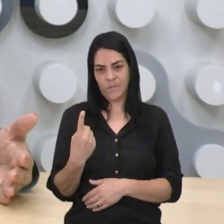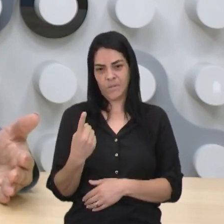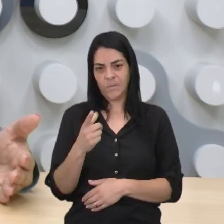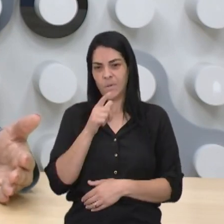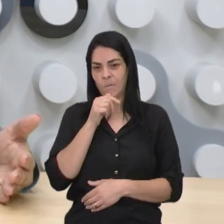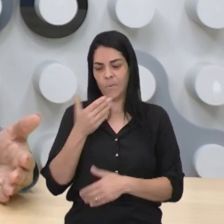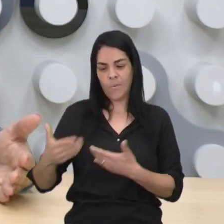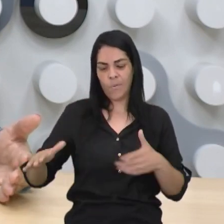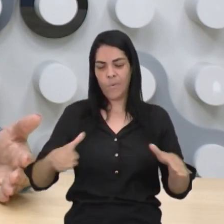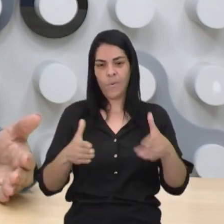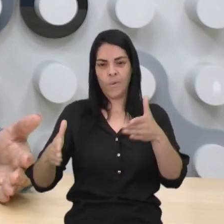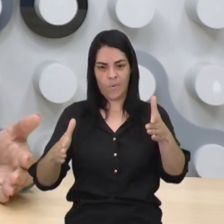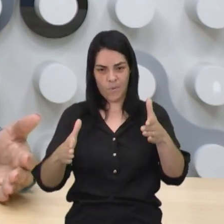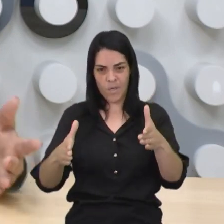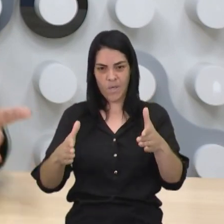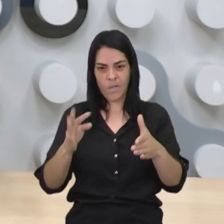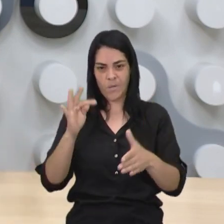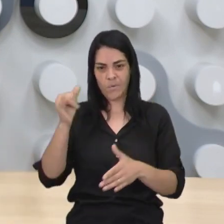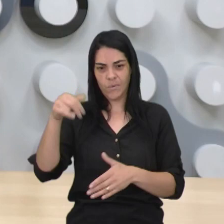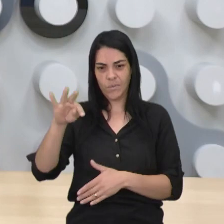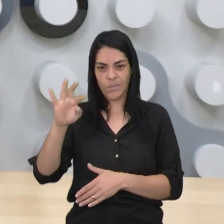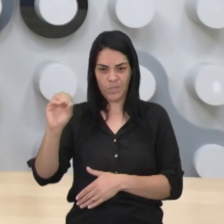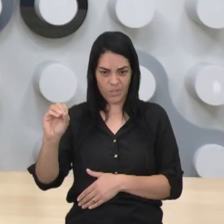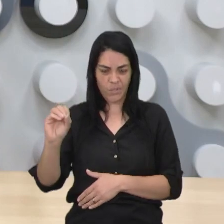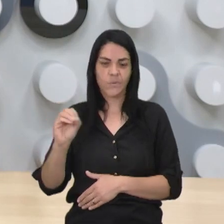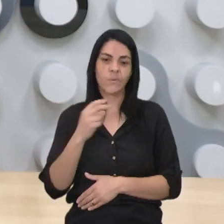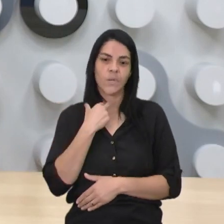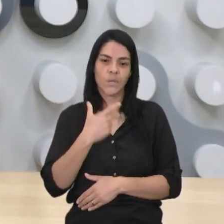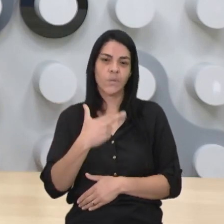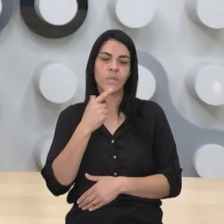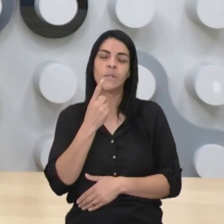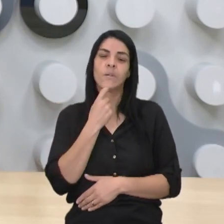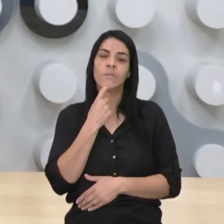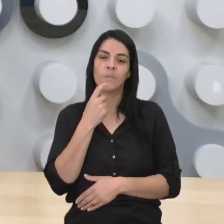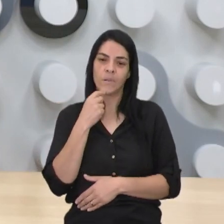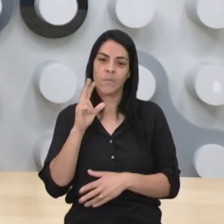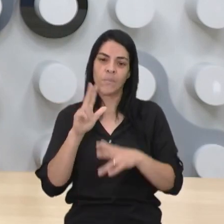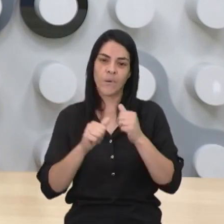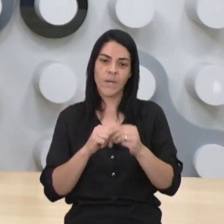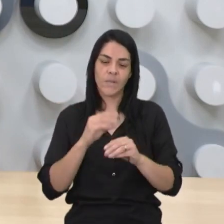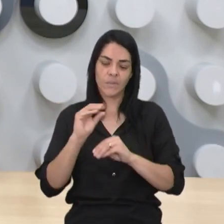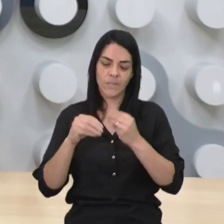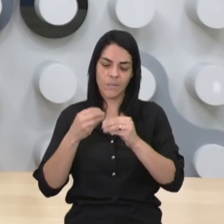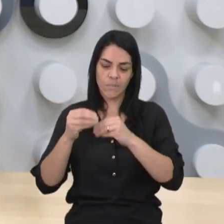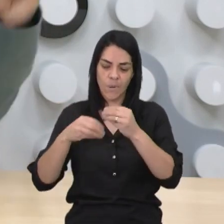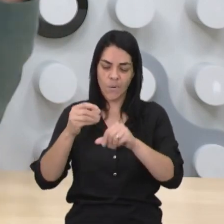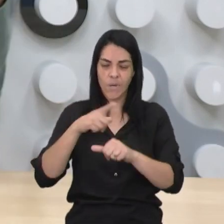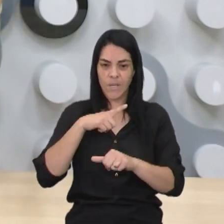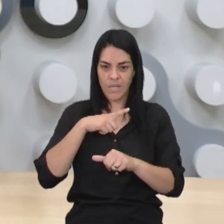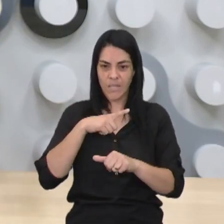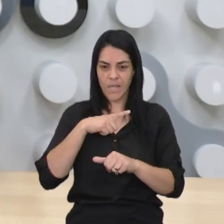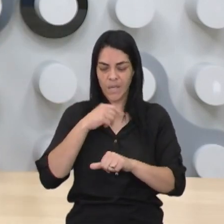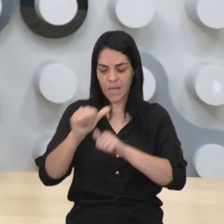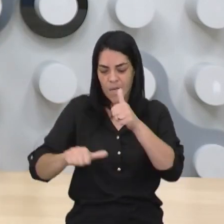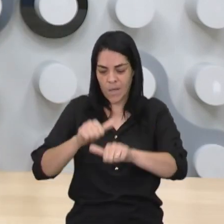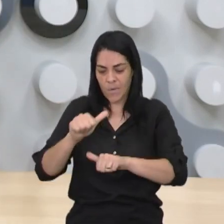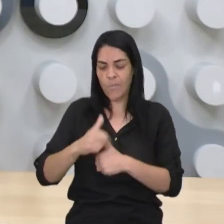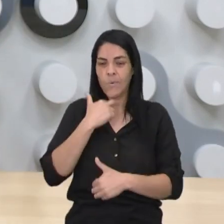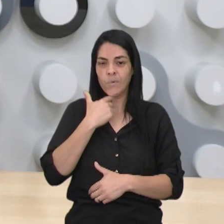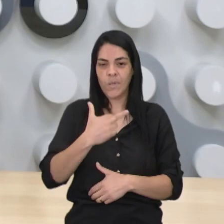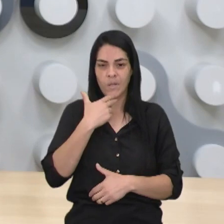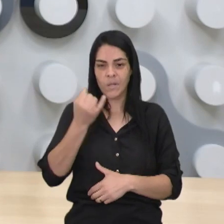daquela coloração vermelha, né? Por conta das partículas que tem dissolvidas nele, que dão aquela coloração. Se